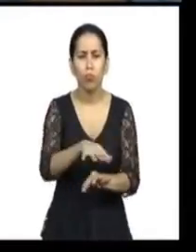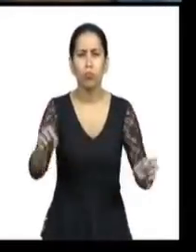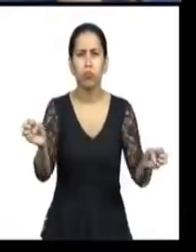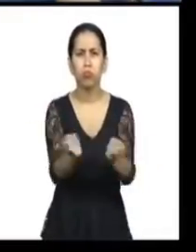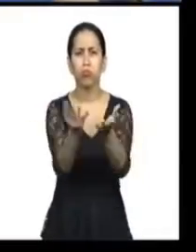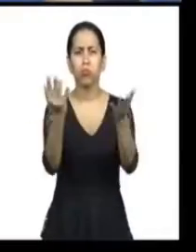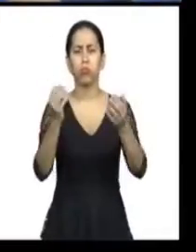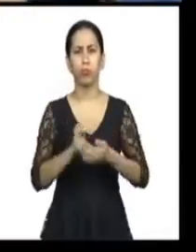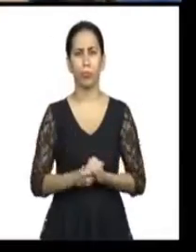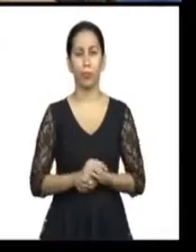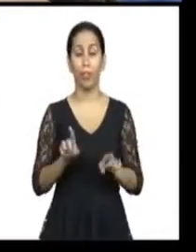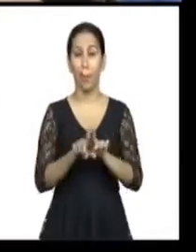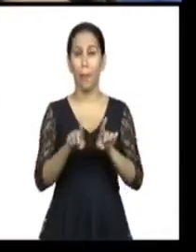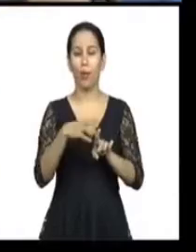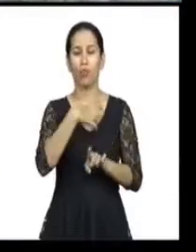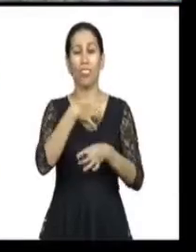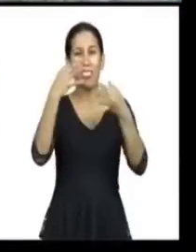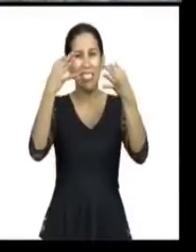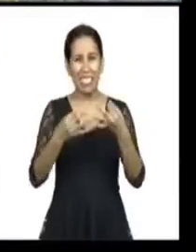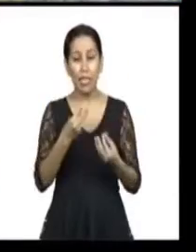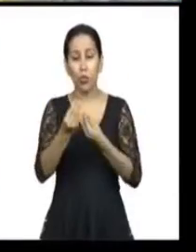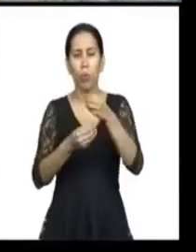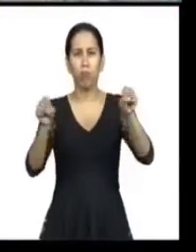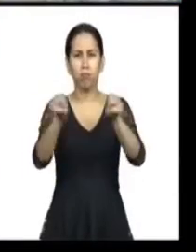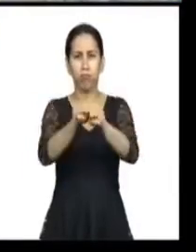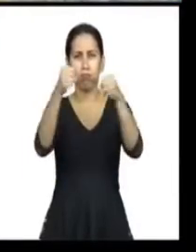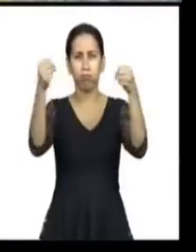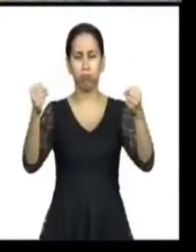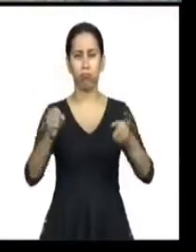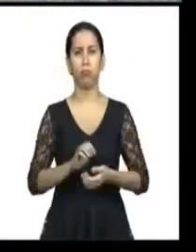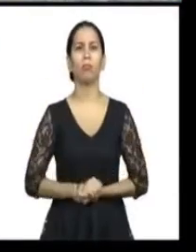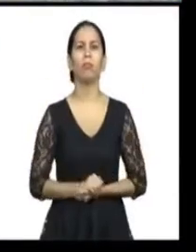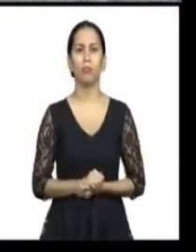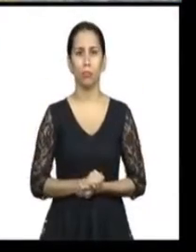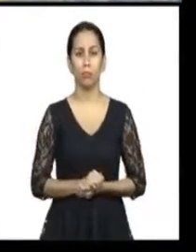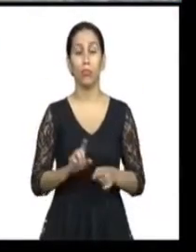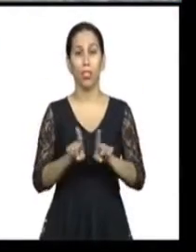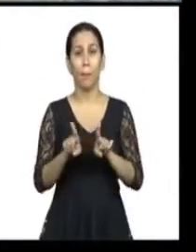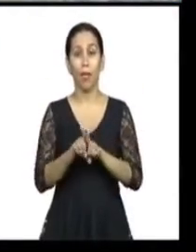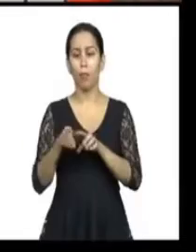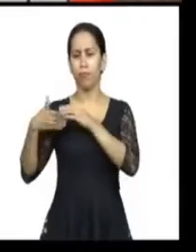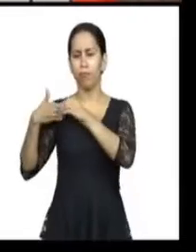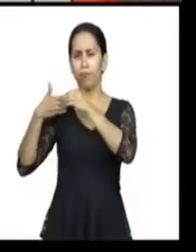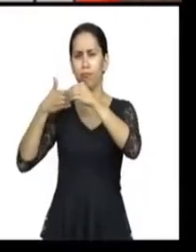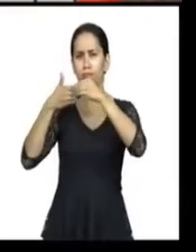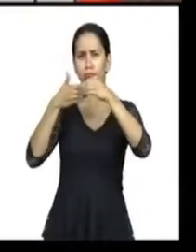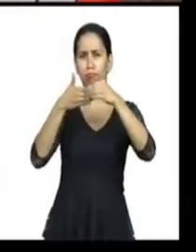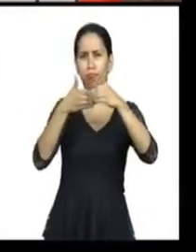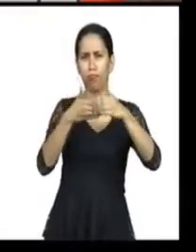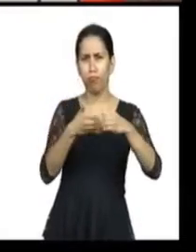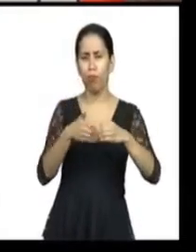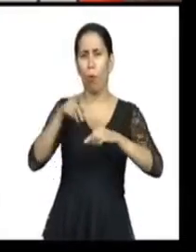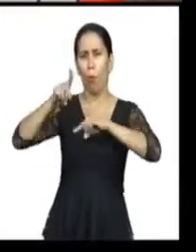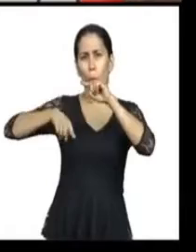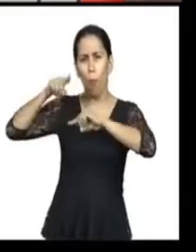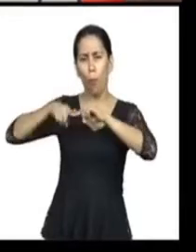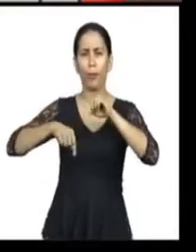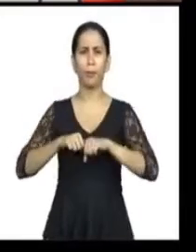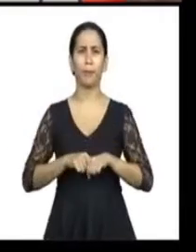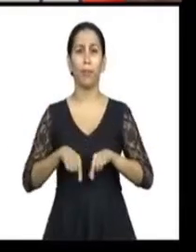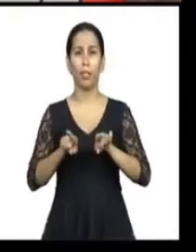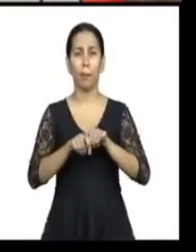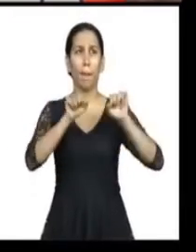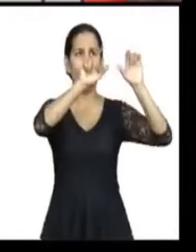de perfurar a rocha, o carregamento dos furos para a detonação e sinalização da área